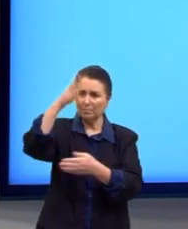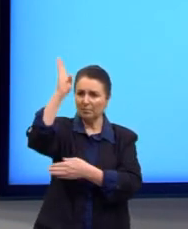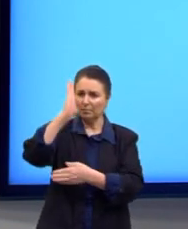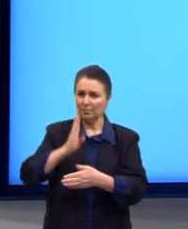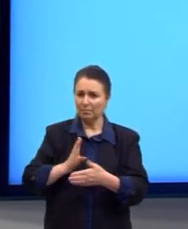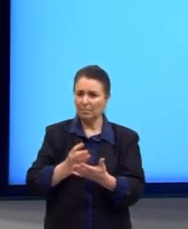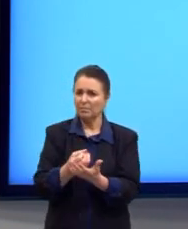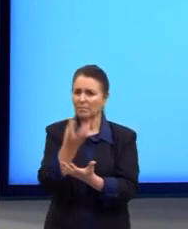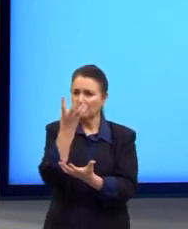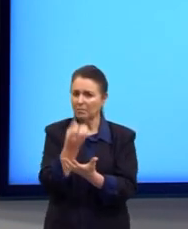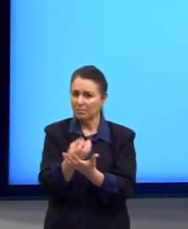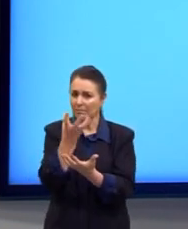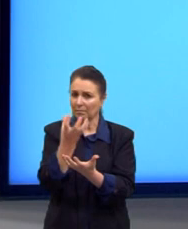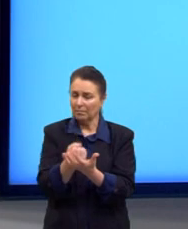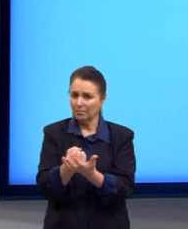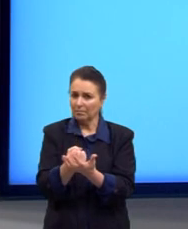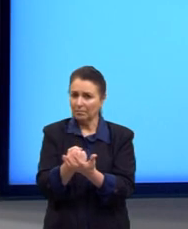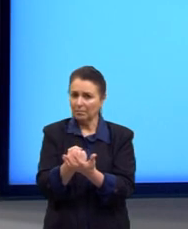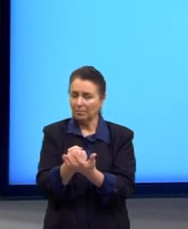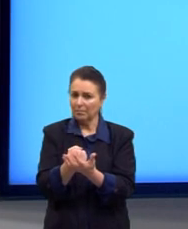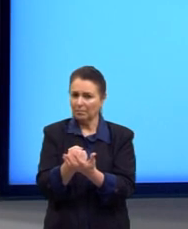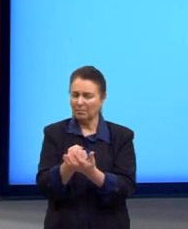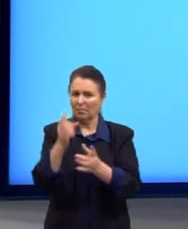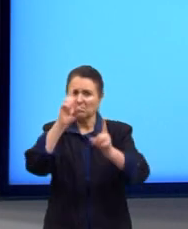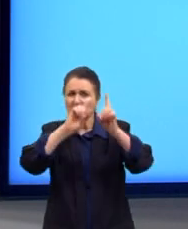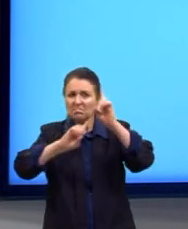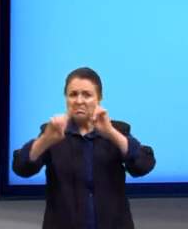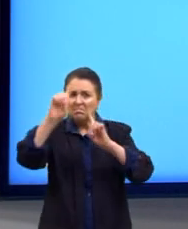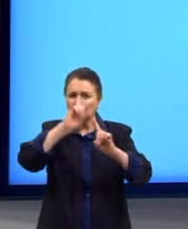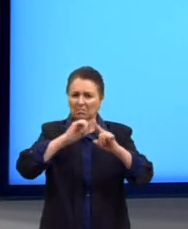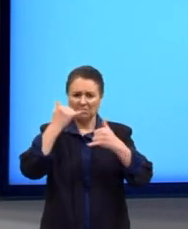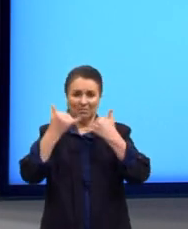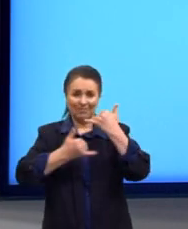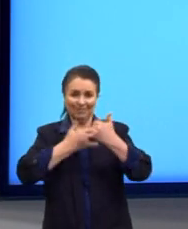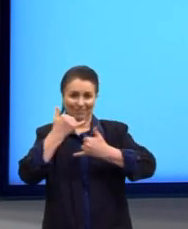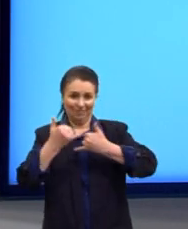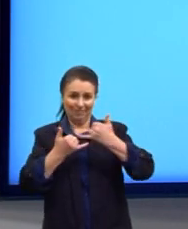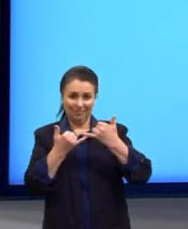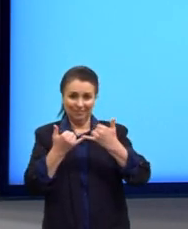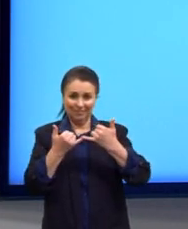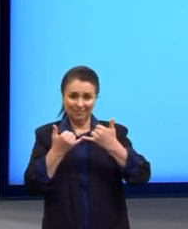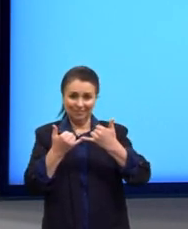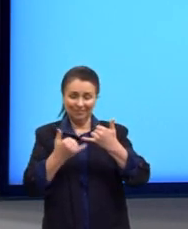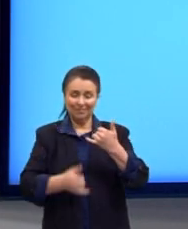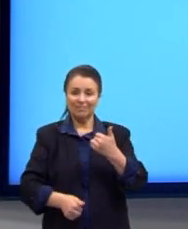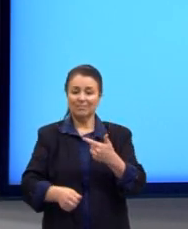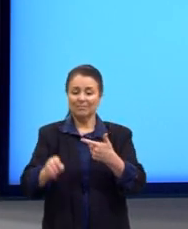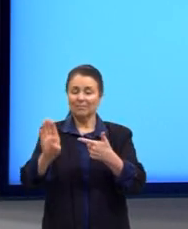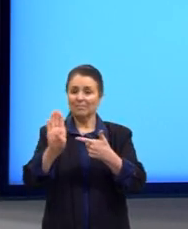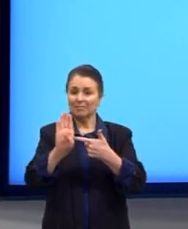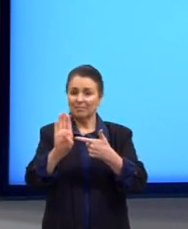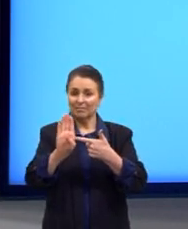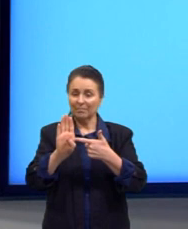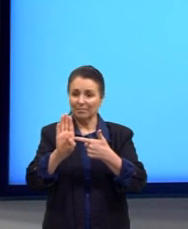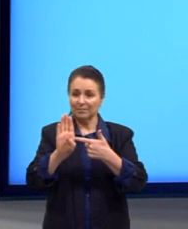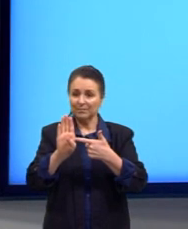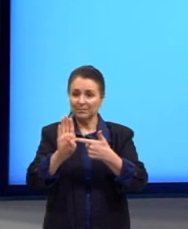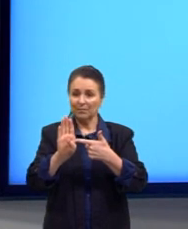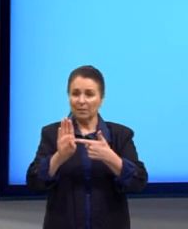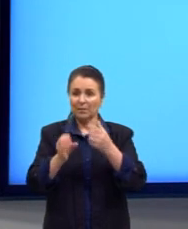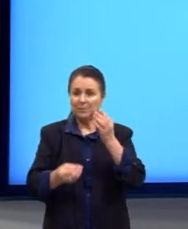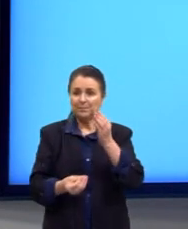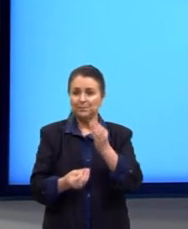Será que essa recriação que é o ponto aqui da nossa questão letra B